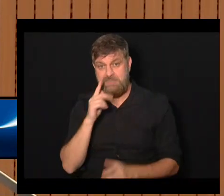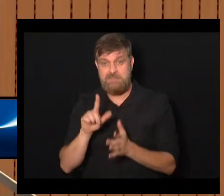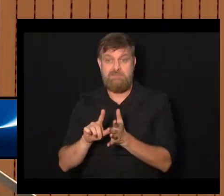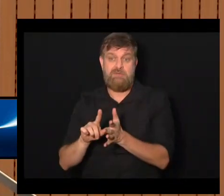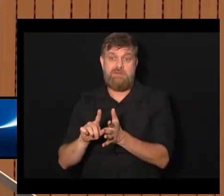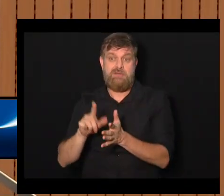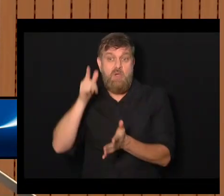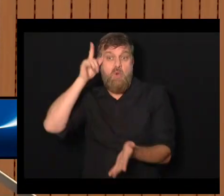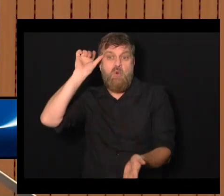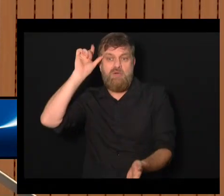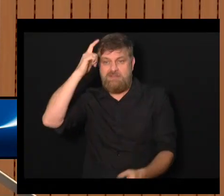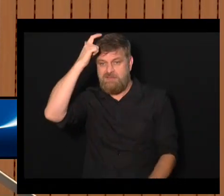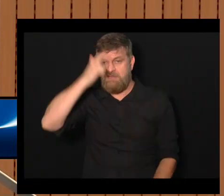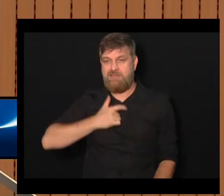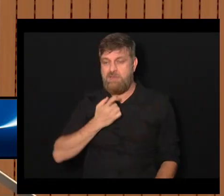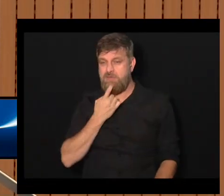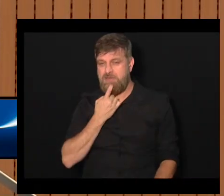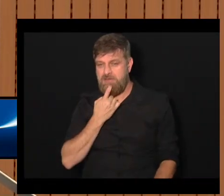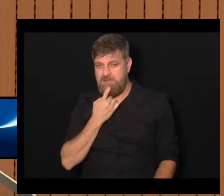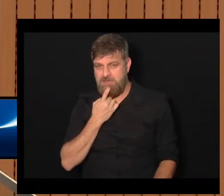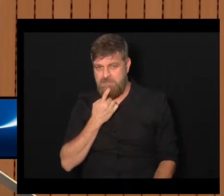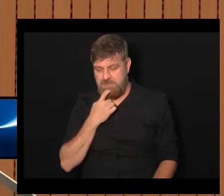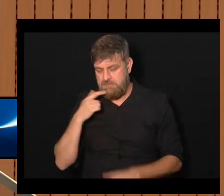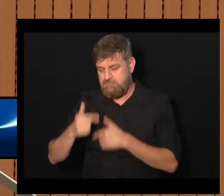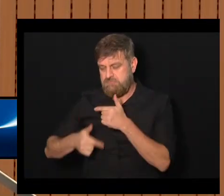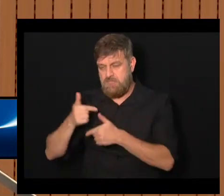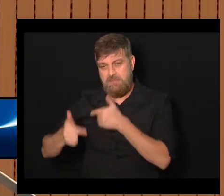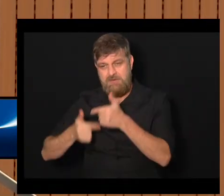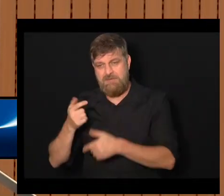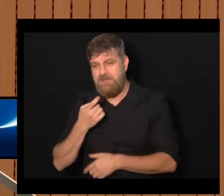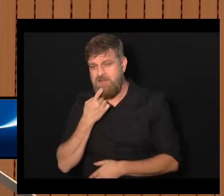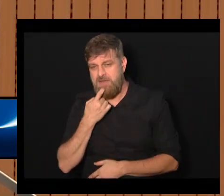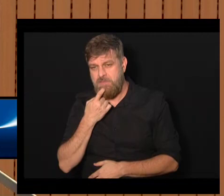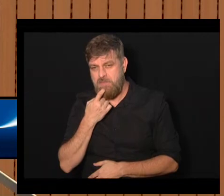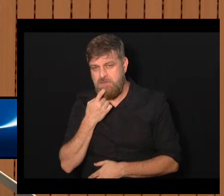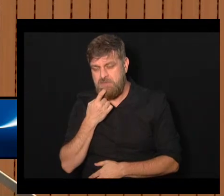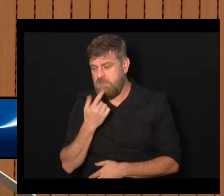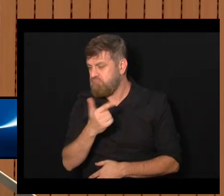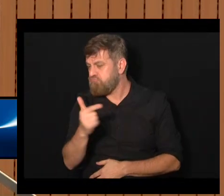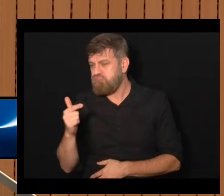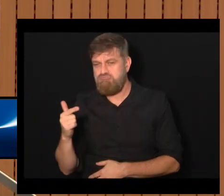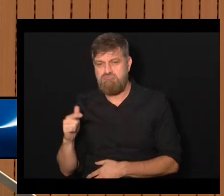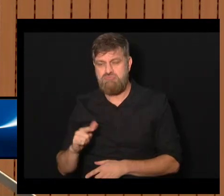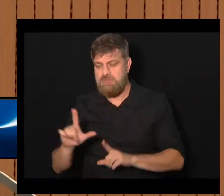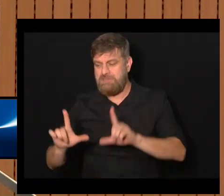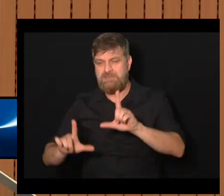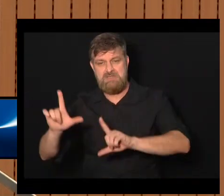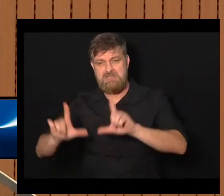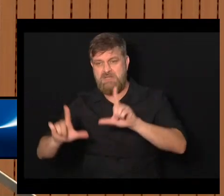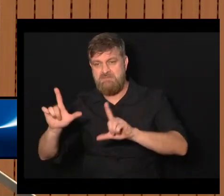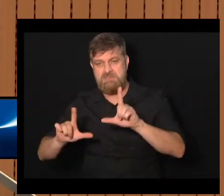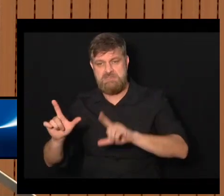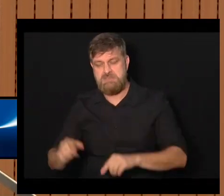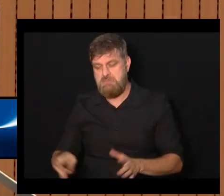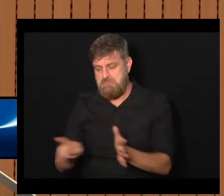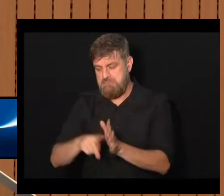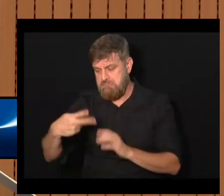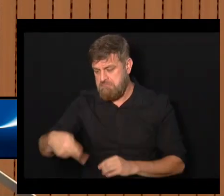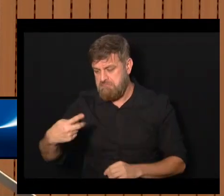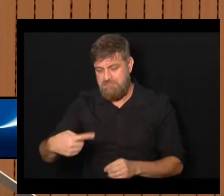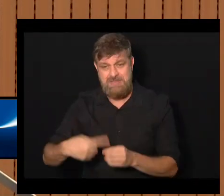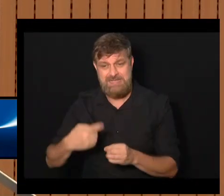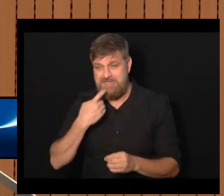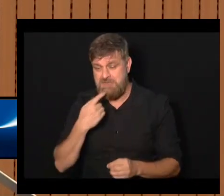ontem, quando nós estávamos em Campinas, e Campinas ainda não tinha uma emissora regional de televisão.